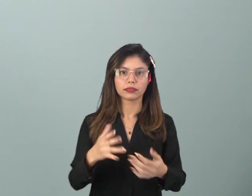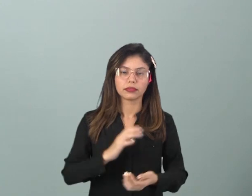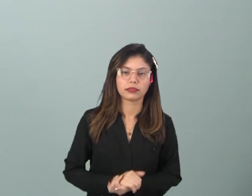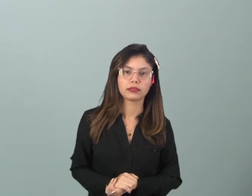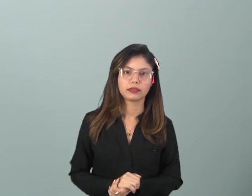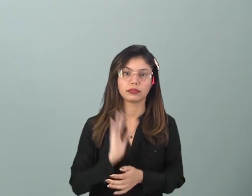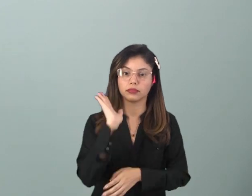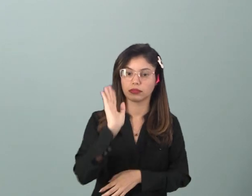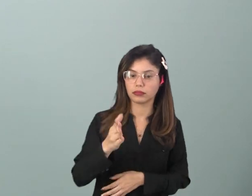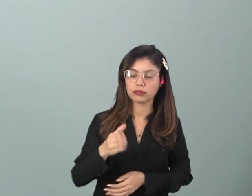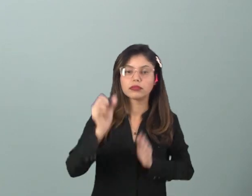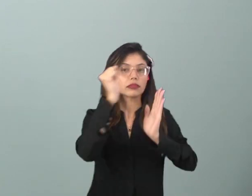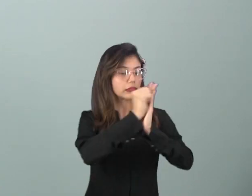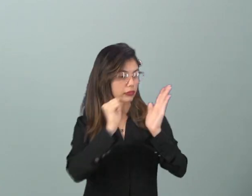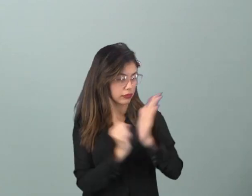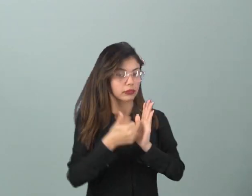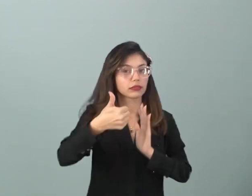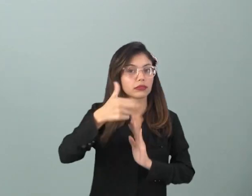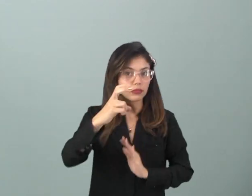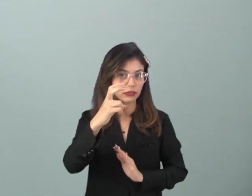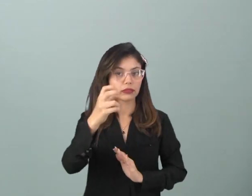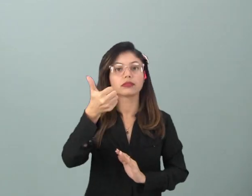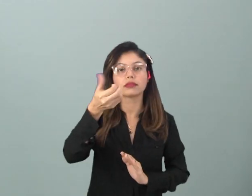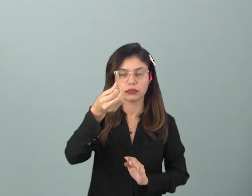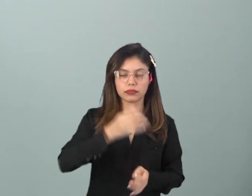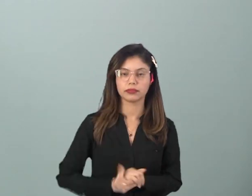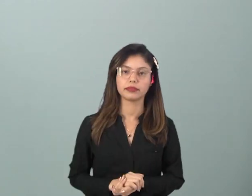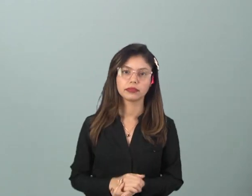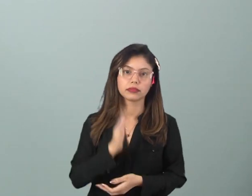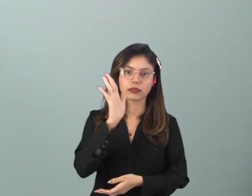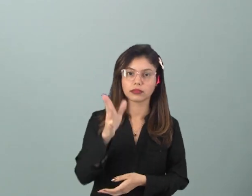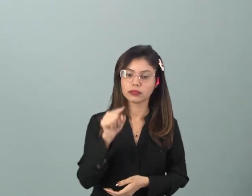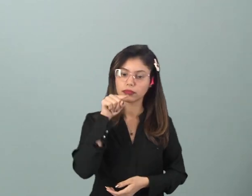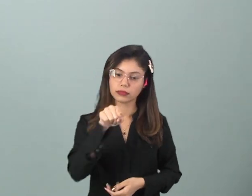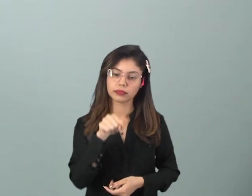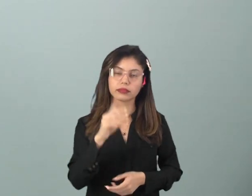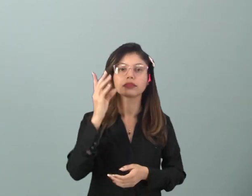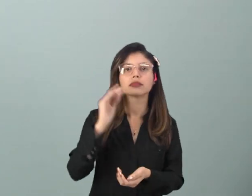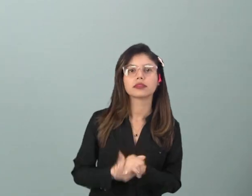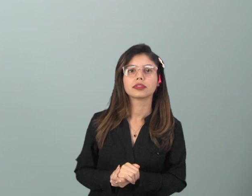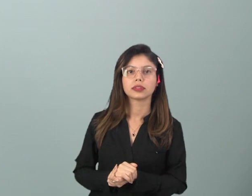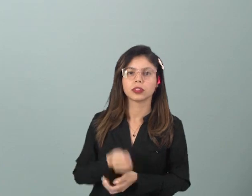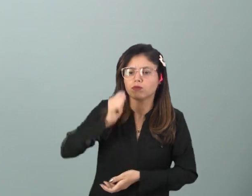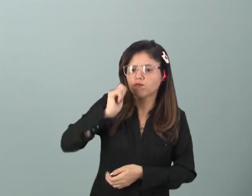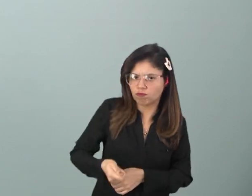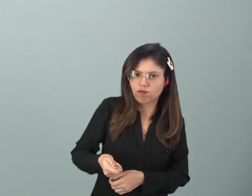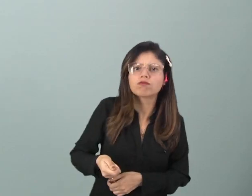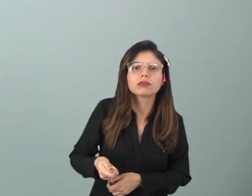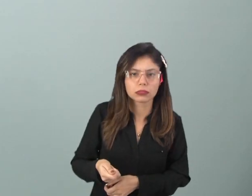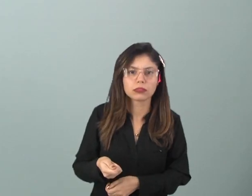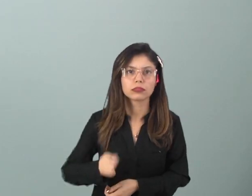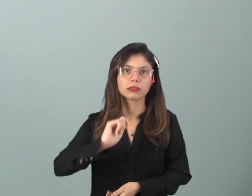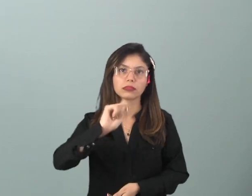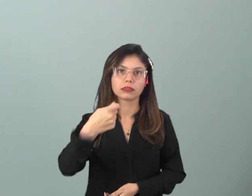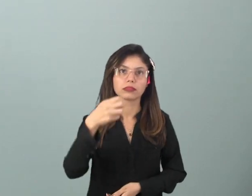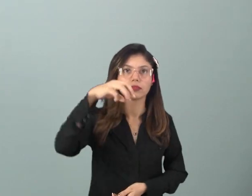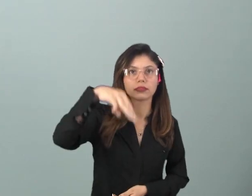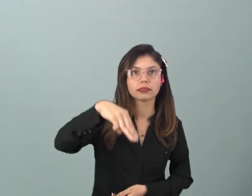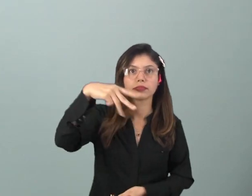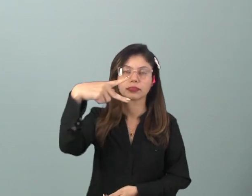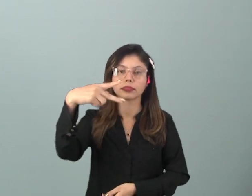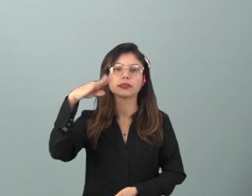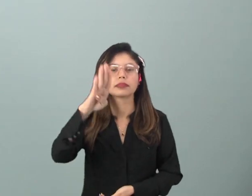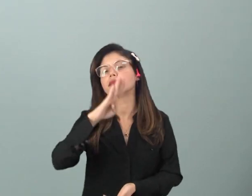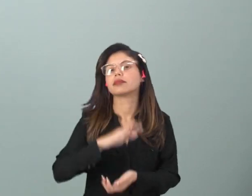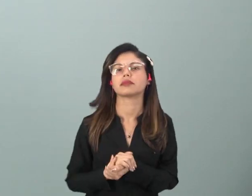consolidar, já no século XV, século XVI. Nessa época da ditadura, a MPB, essa sigla MPB, ela